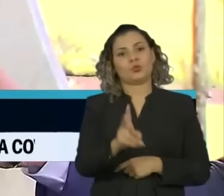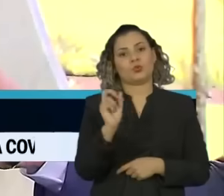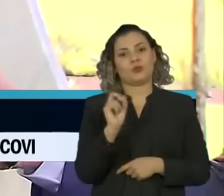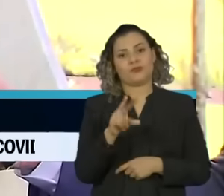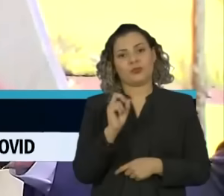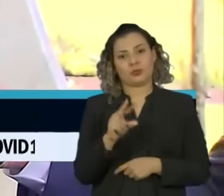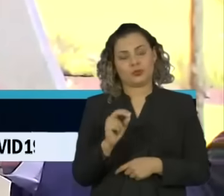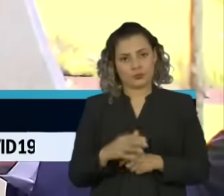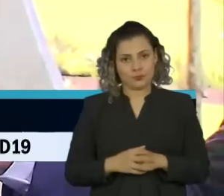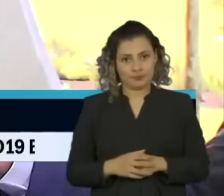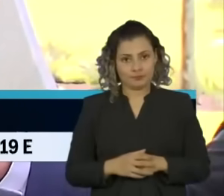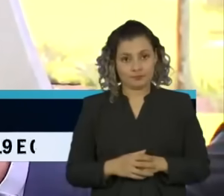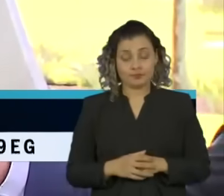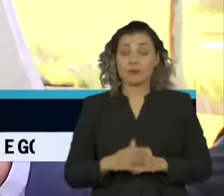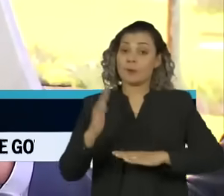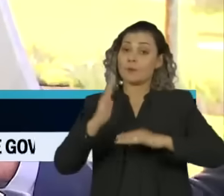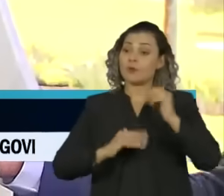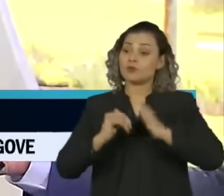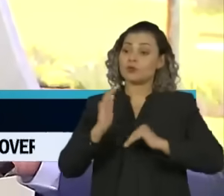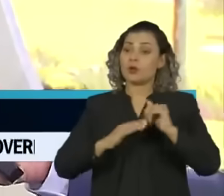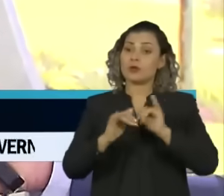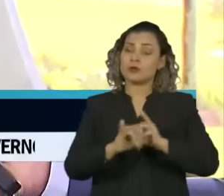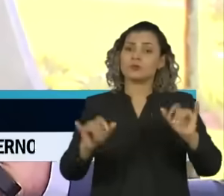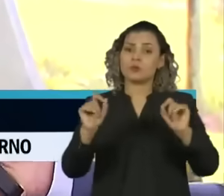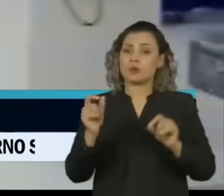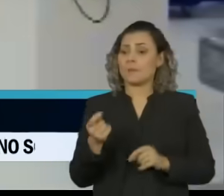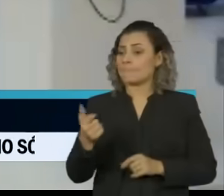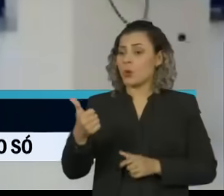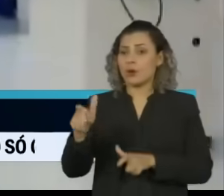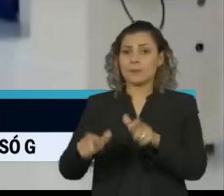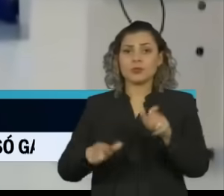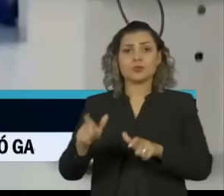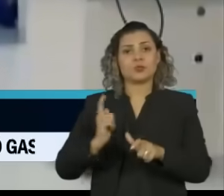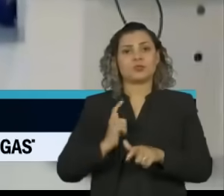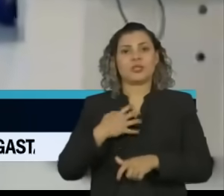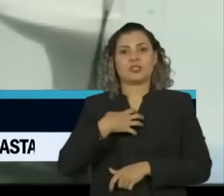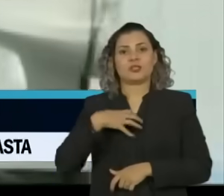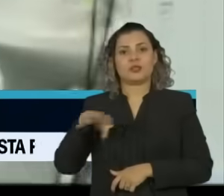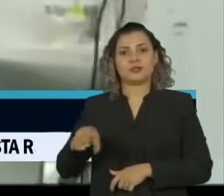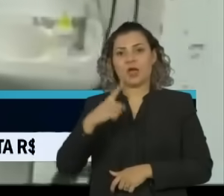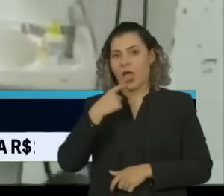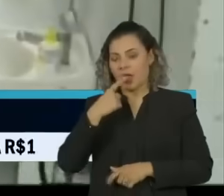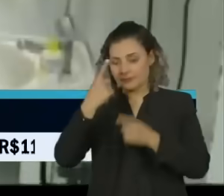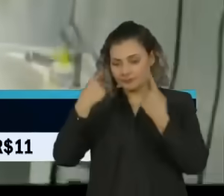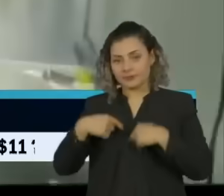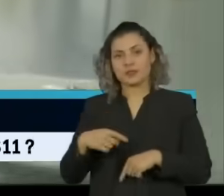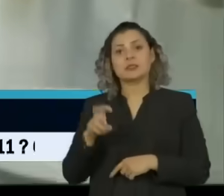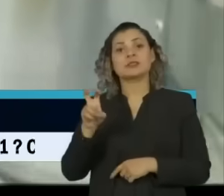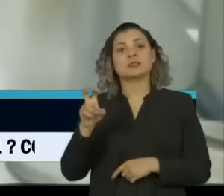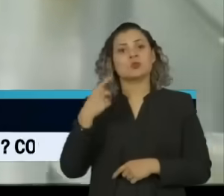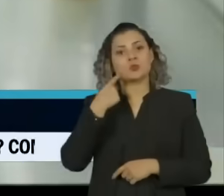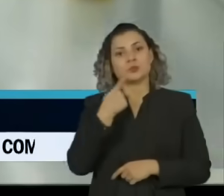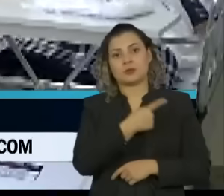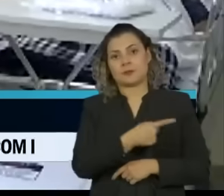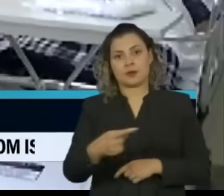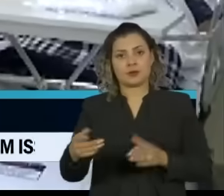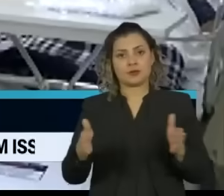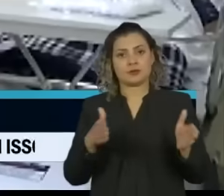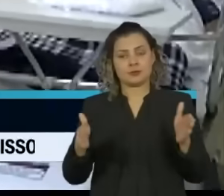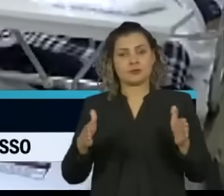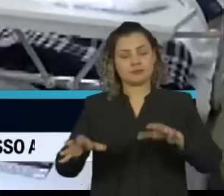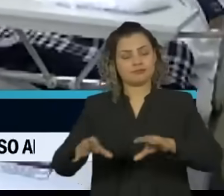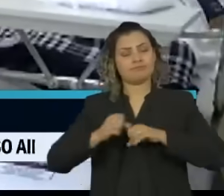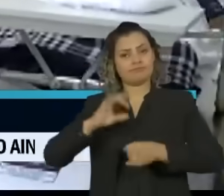vírus. Especialistas afirmam que uma minoria dos pacientes apresenta esse teste positivo até 5 semanas após o